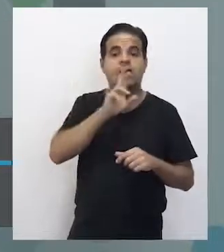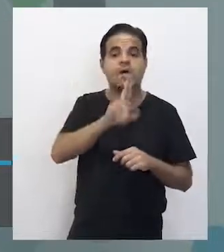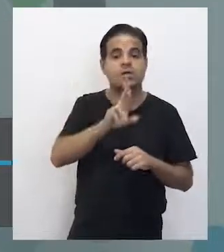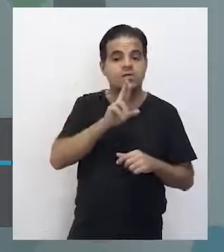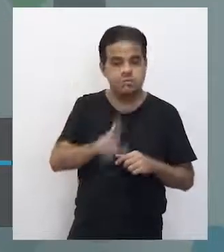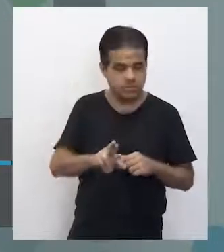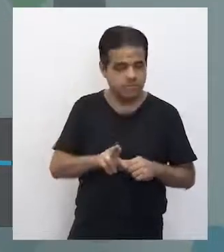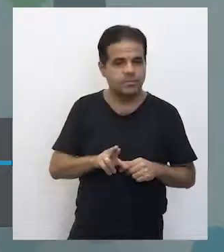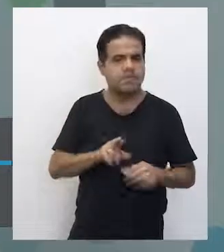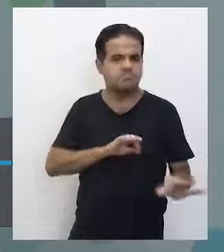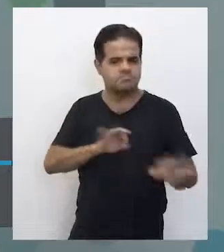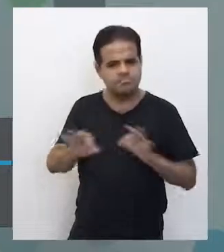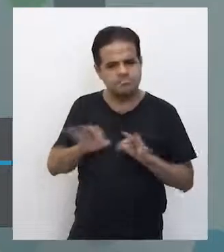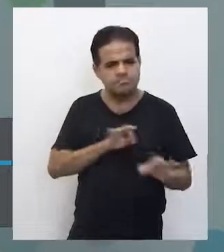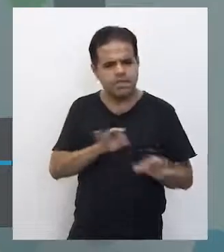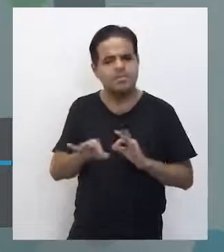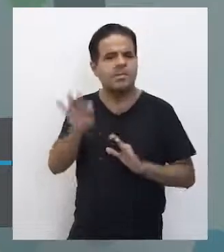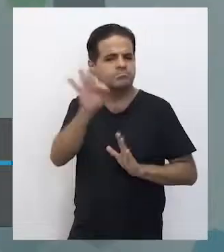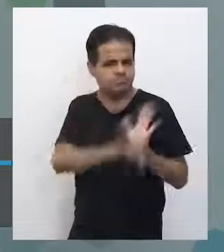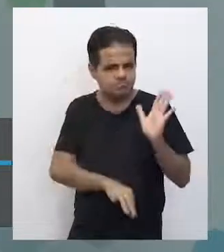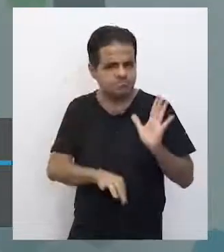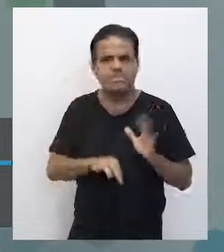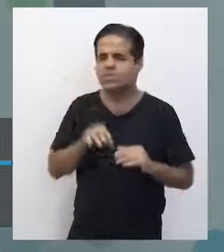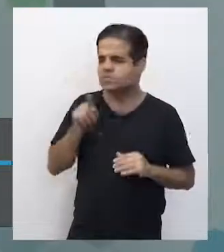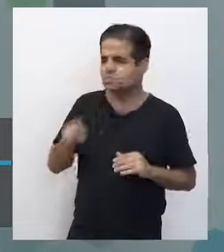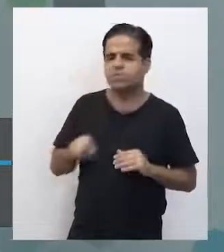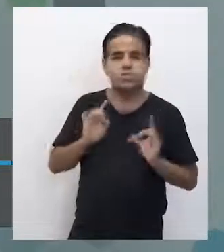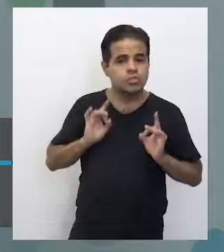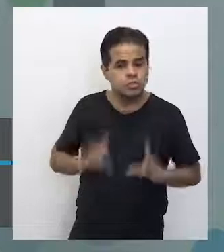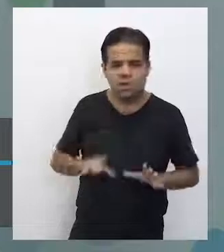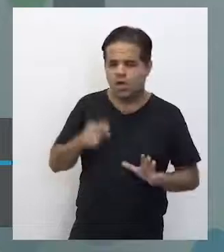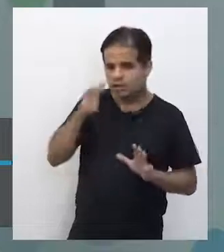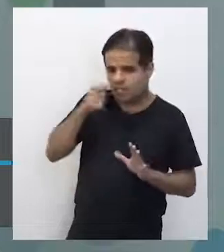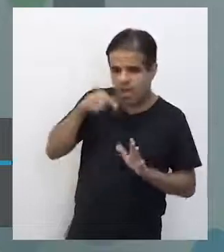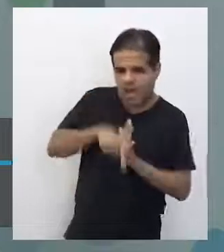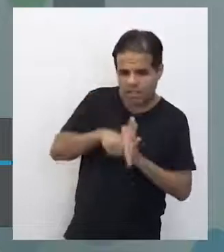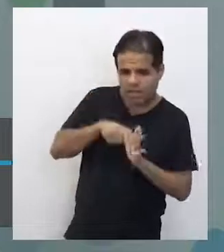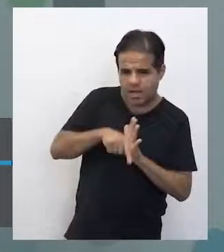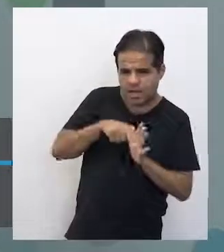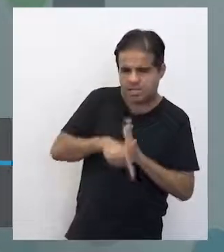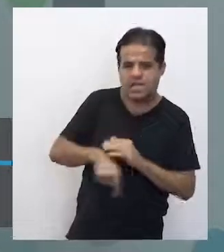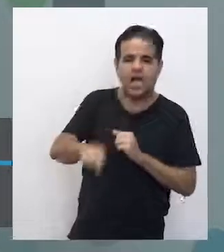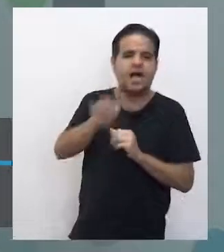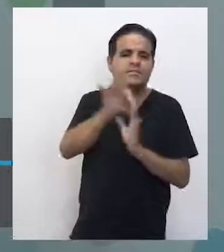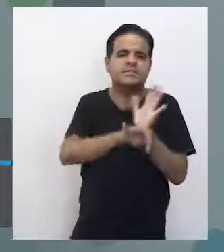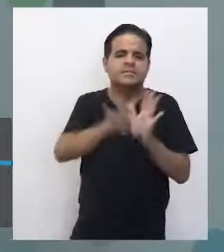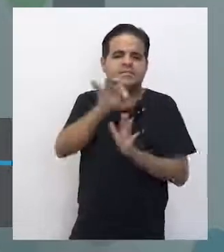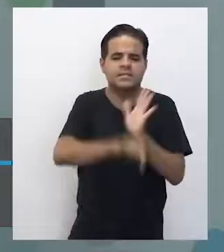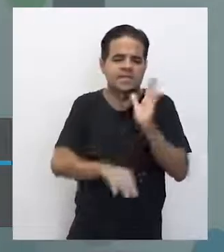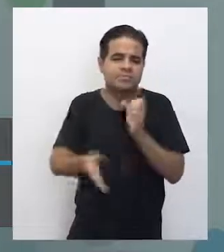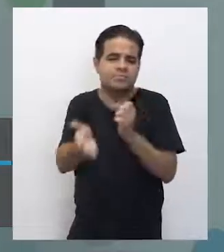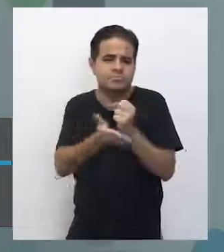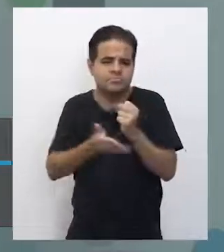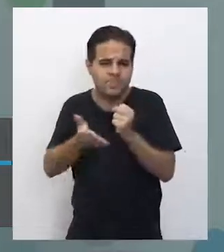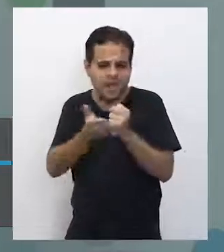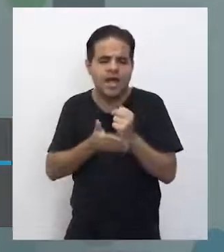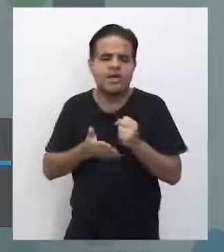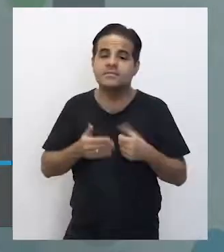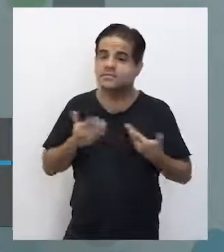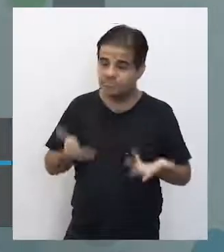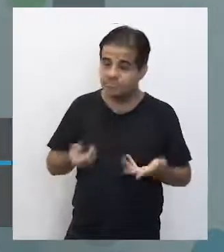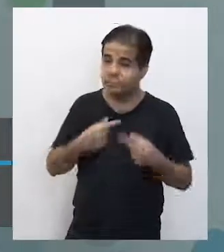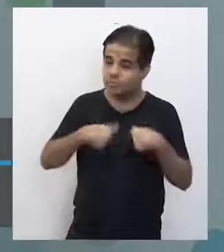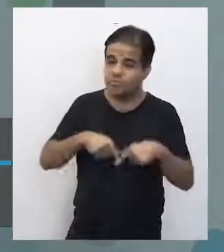responder, preparar um texto sobre aquilo, só de analisar textos base, não é? E é isso que a